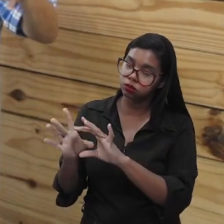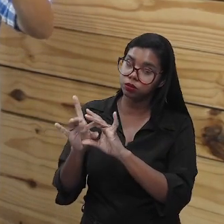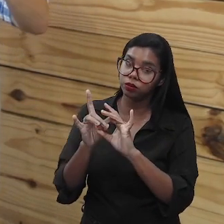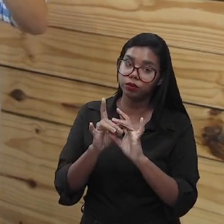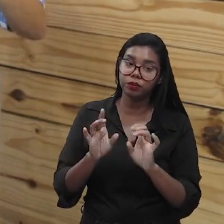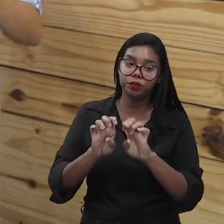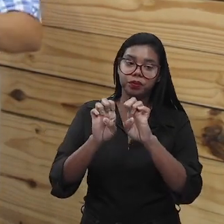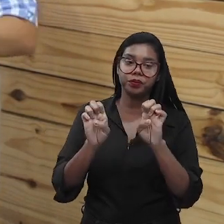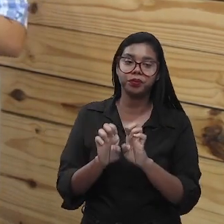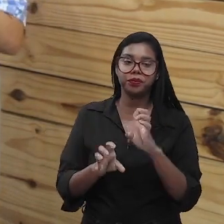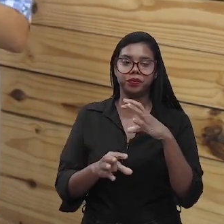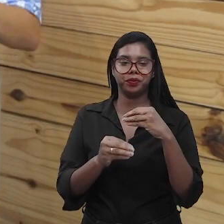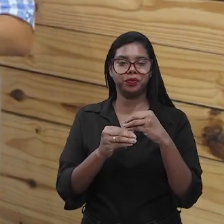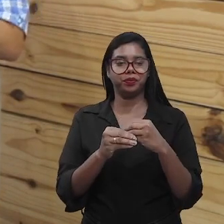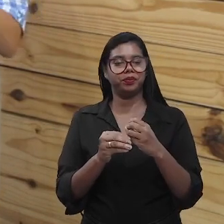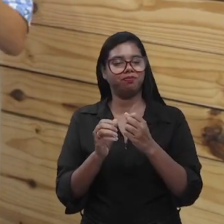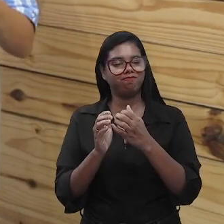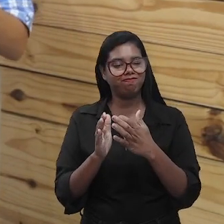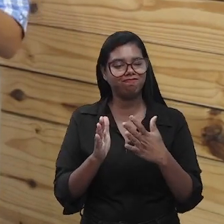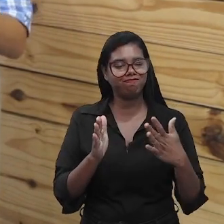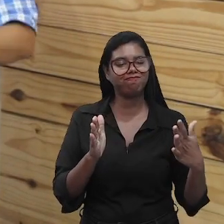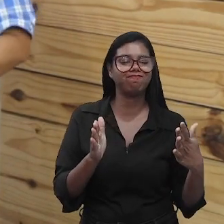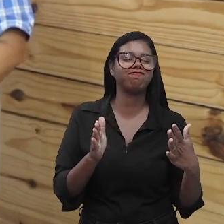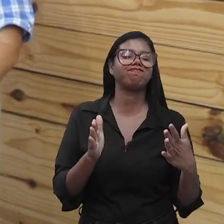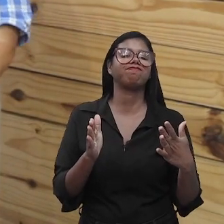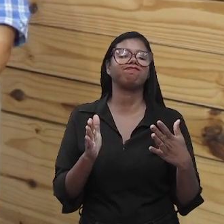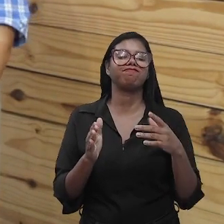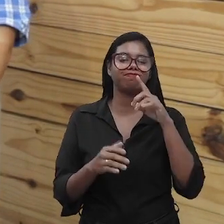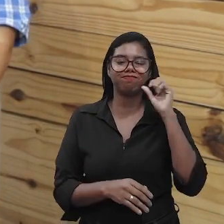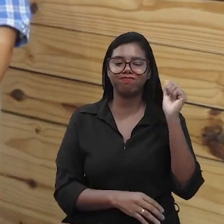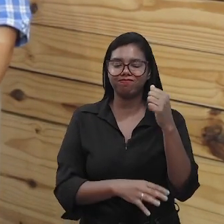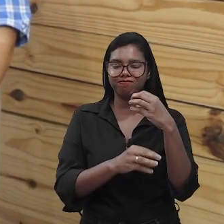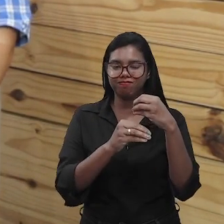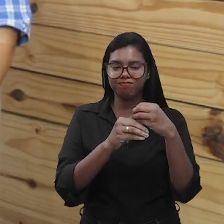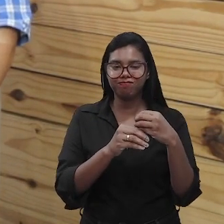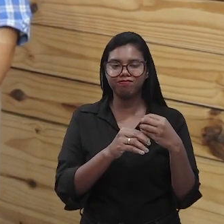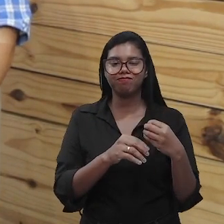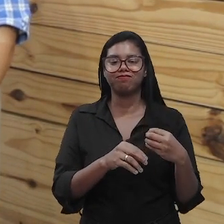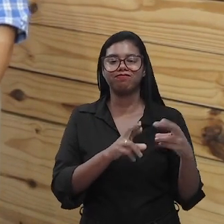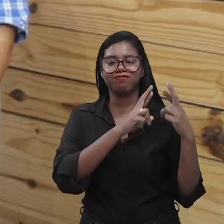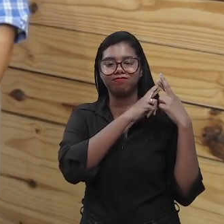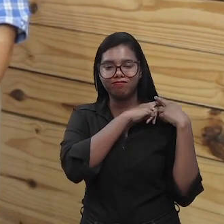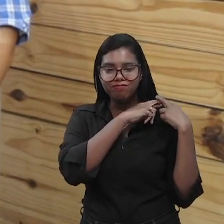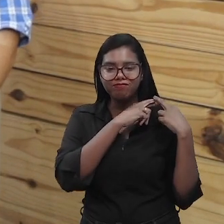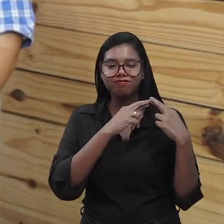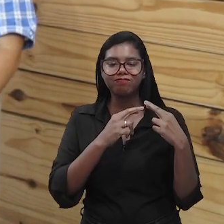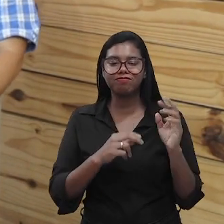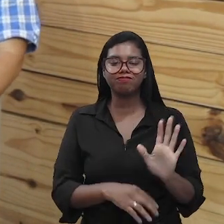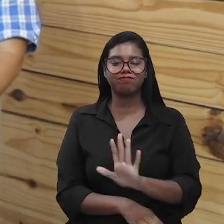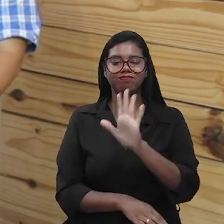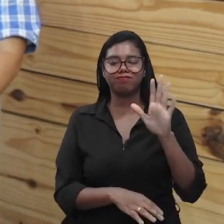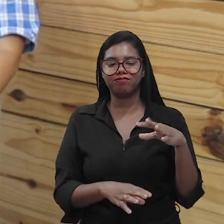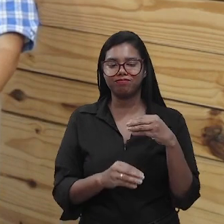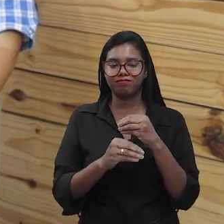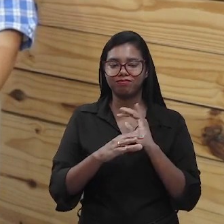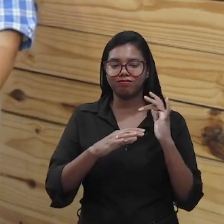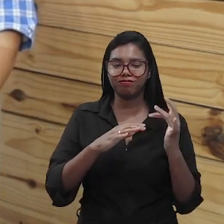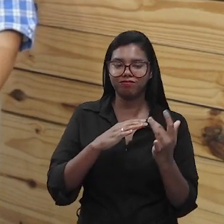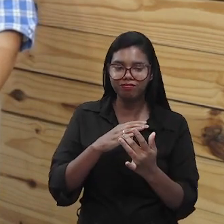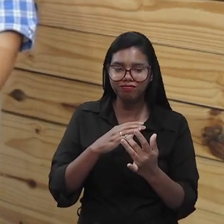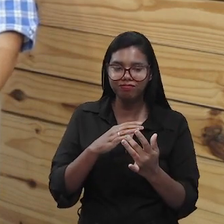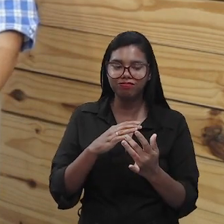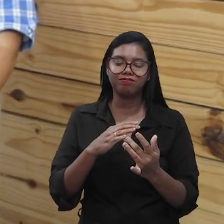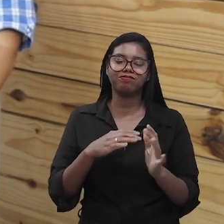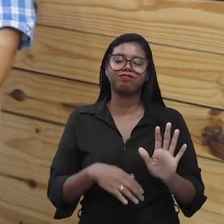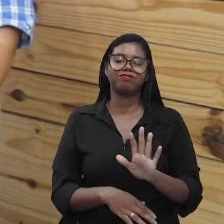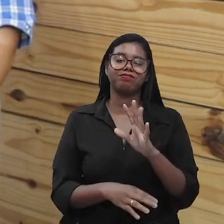determinado segmento, né, artístico, ou, no caso aqui, que está trabalhando de multimídia, de uma forma geral, audiovisual, é uma coisa. E